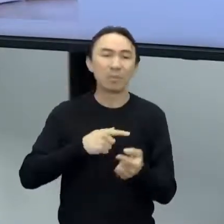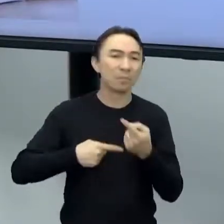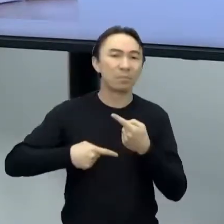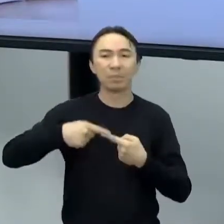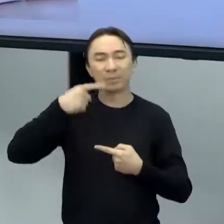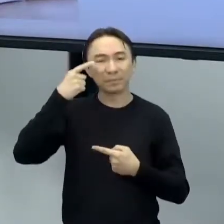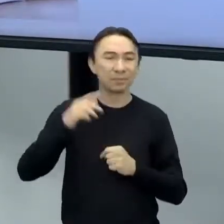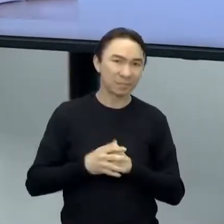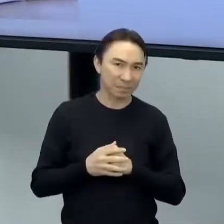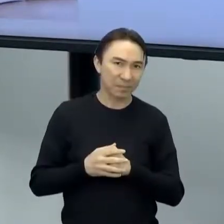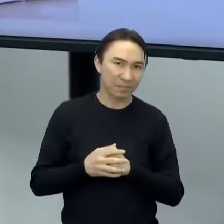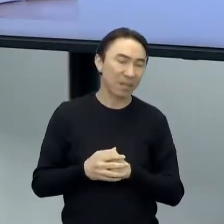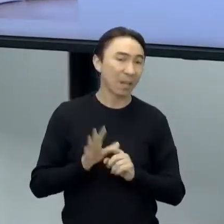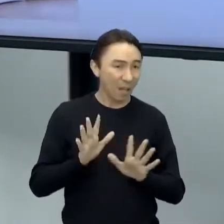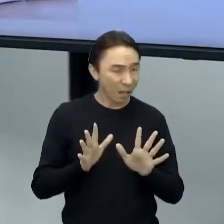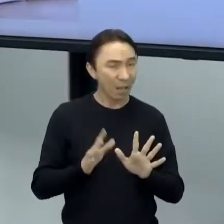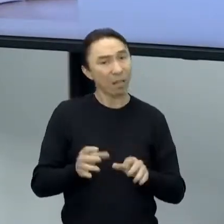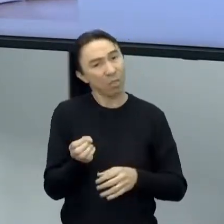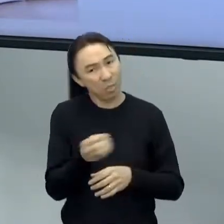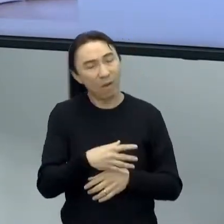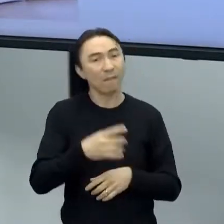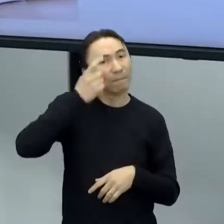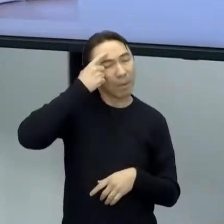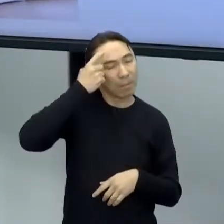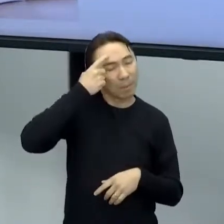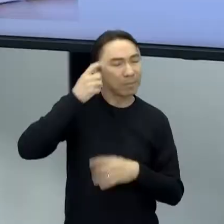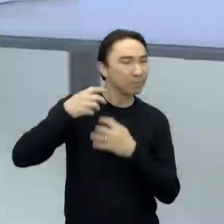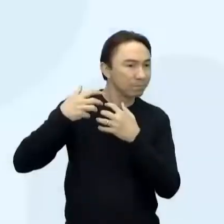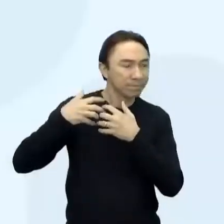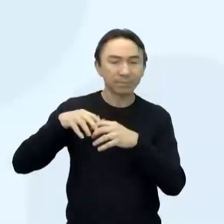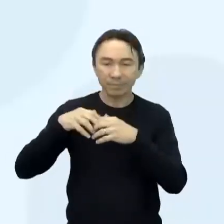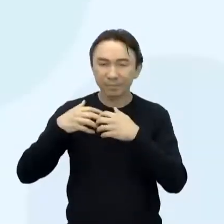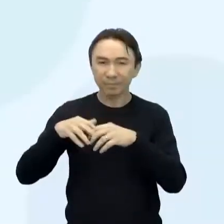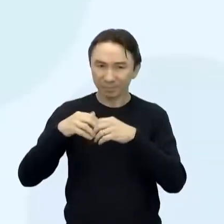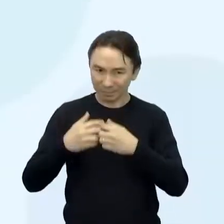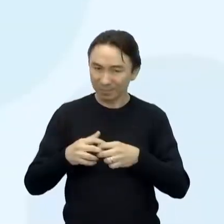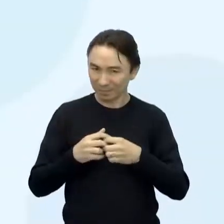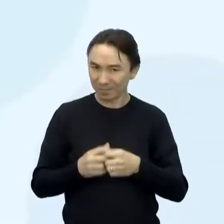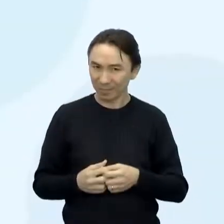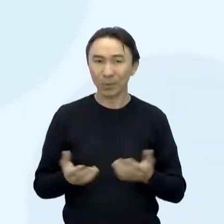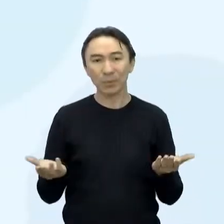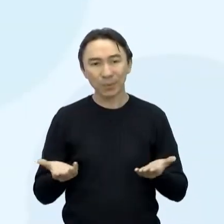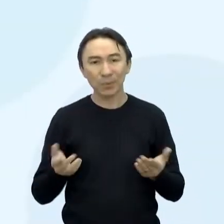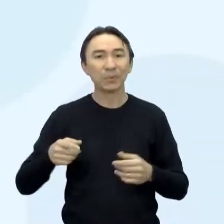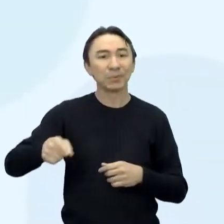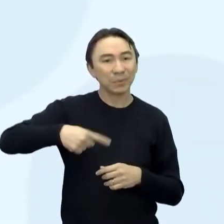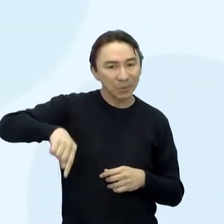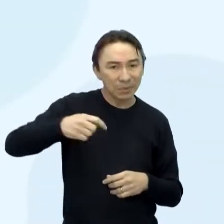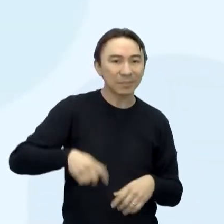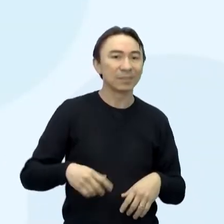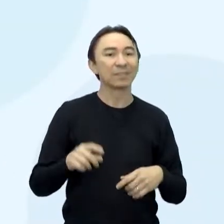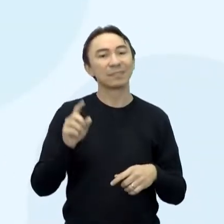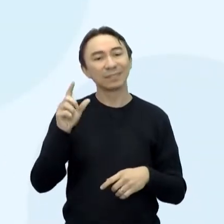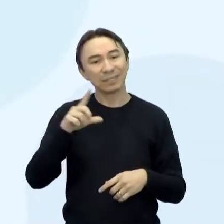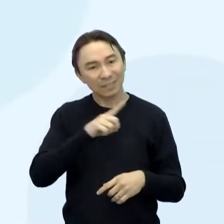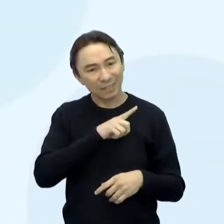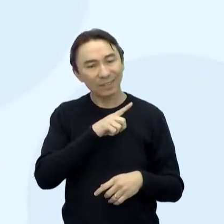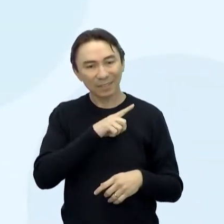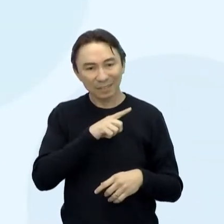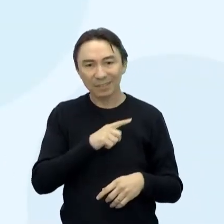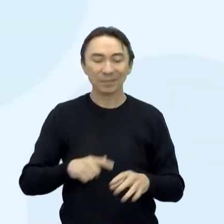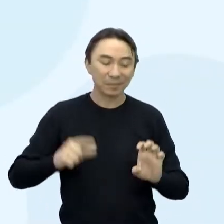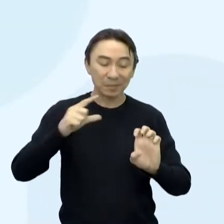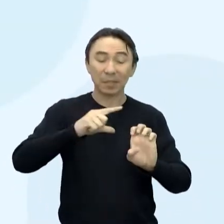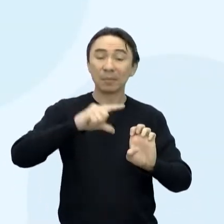de pensar. O nosso eixo estruturante é empreendedorismo. Então, é algo que